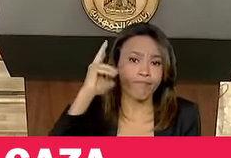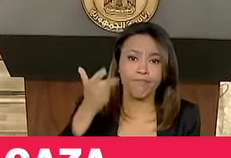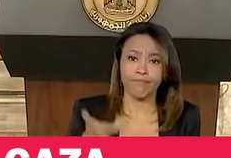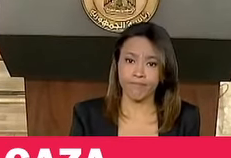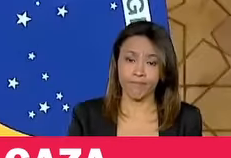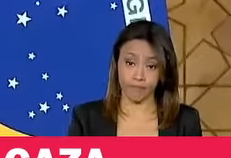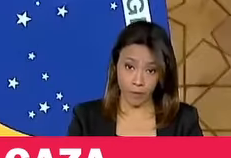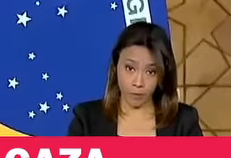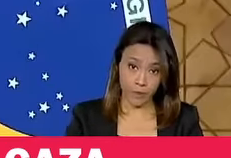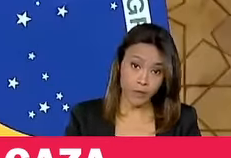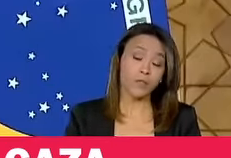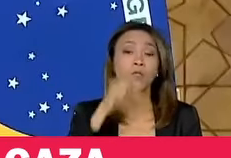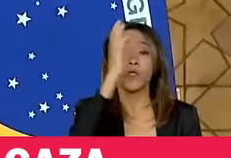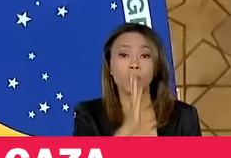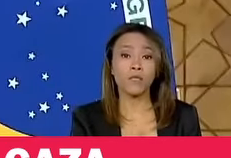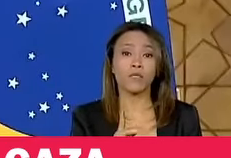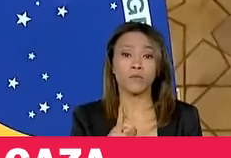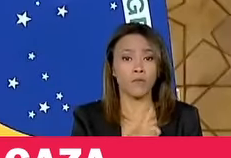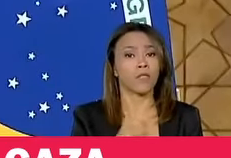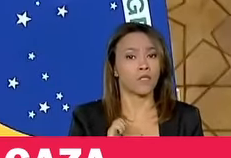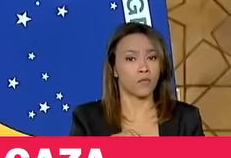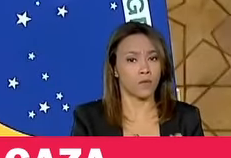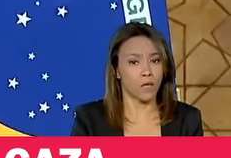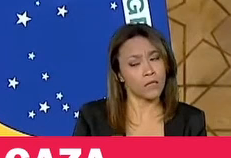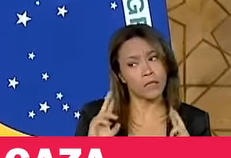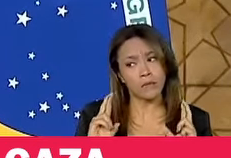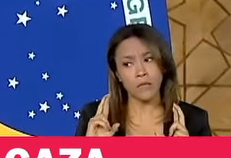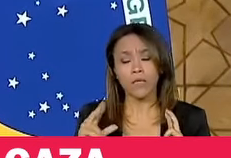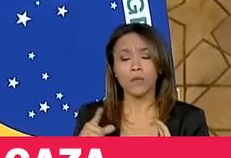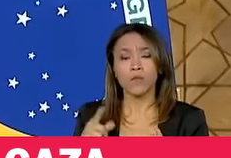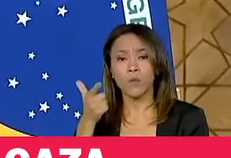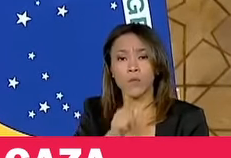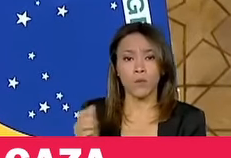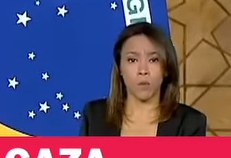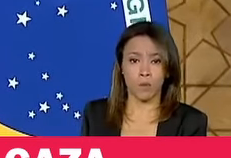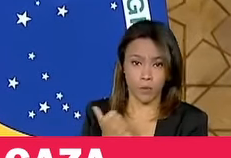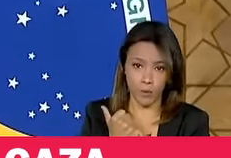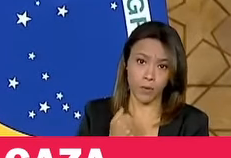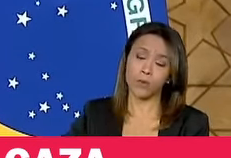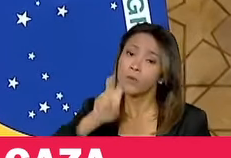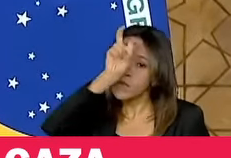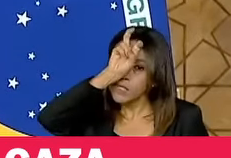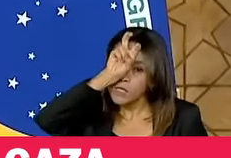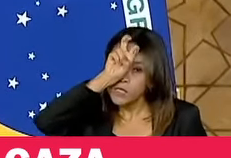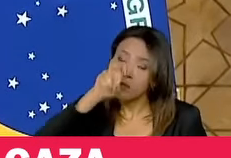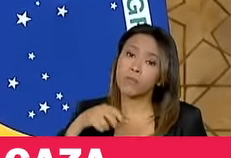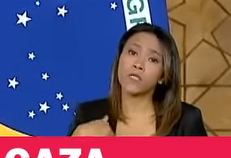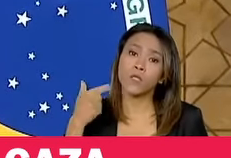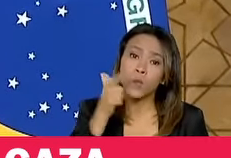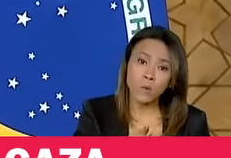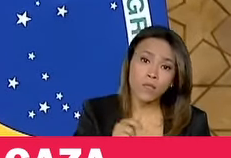o Brasil está empenhado, esperamos contar com o apoio do Egito, para que a gente consiga fazer as